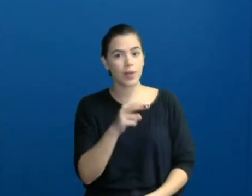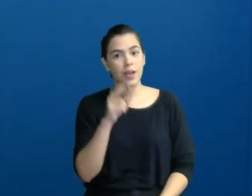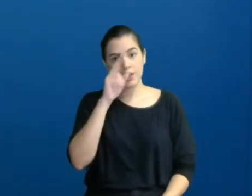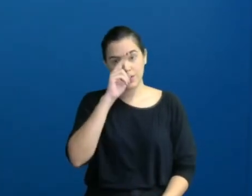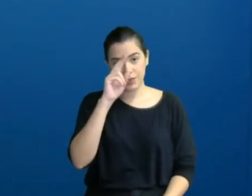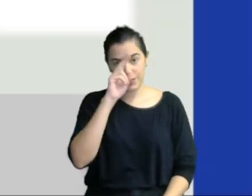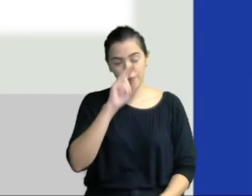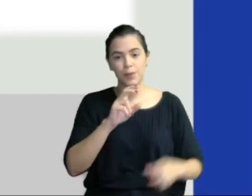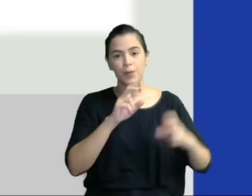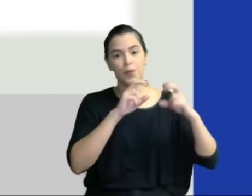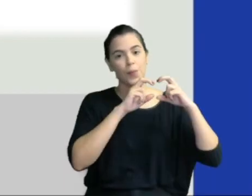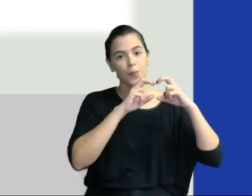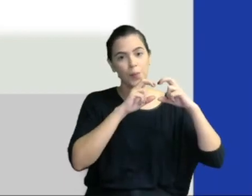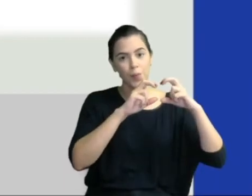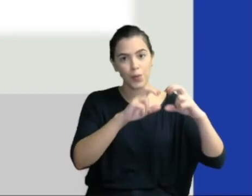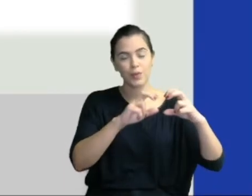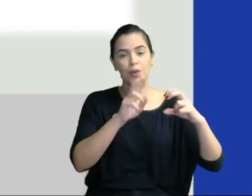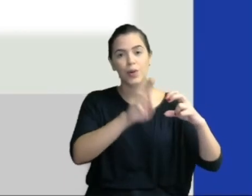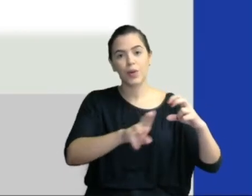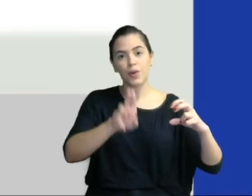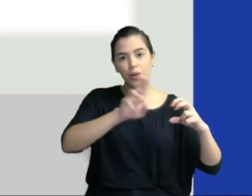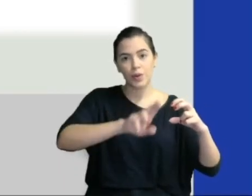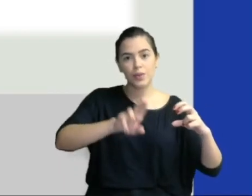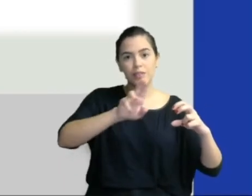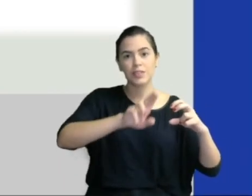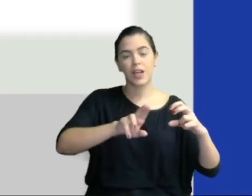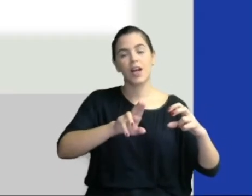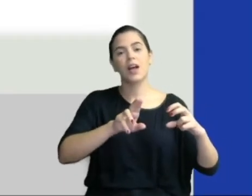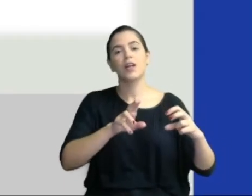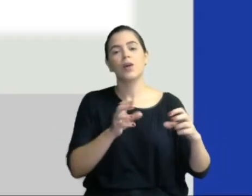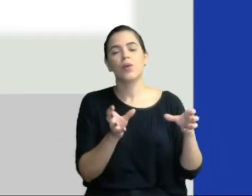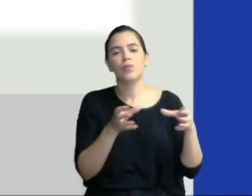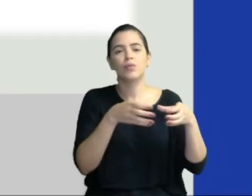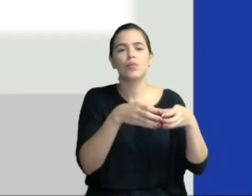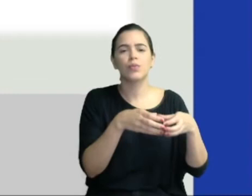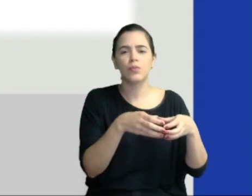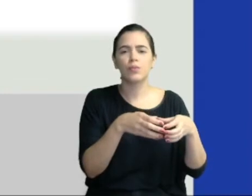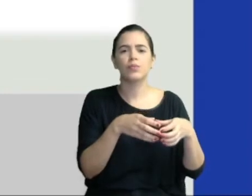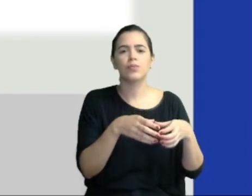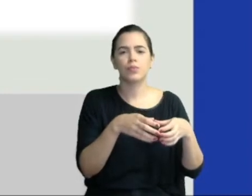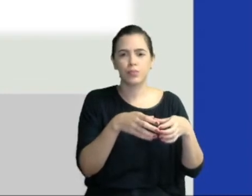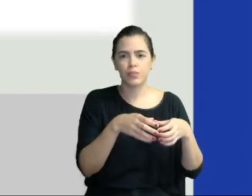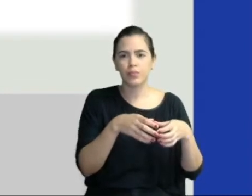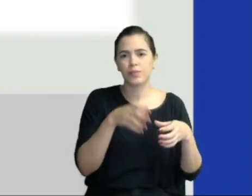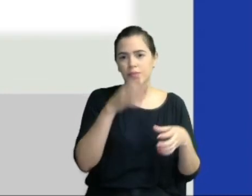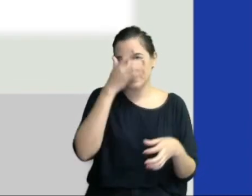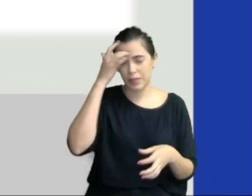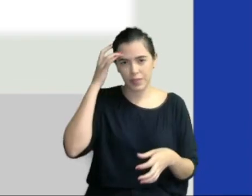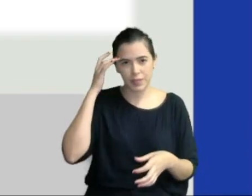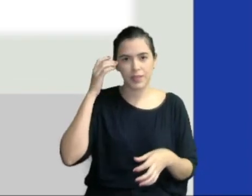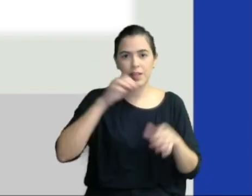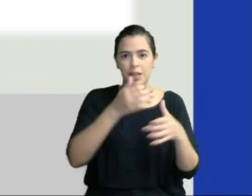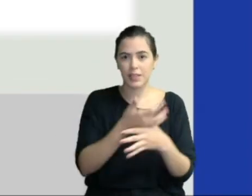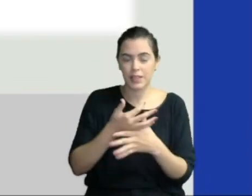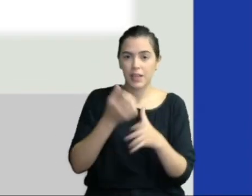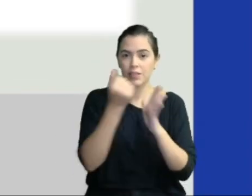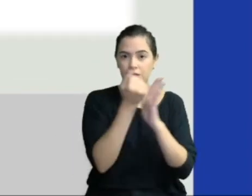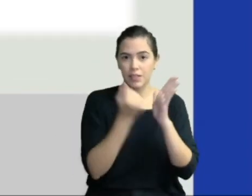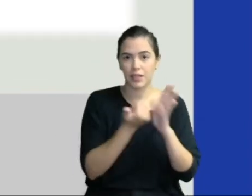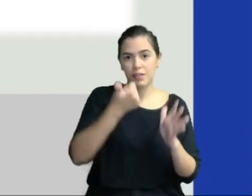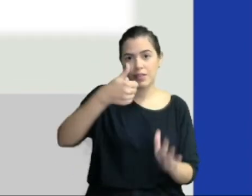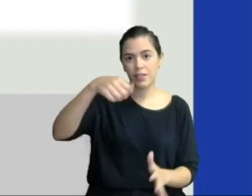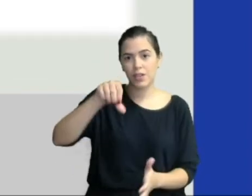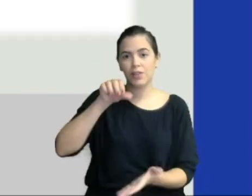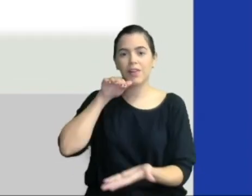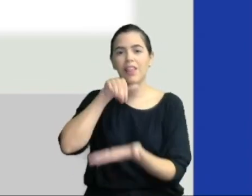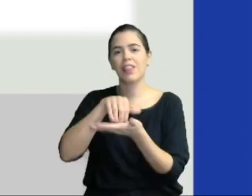ó. O bonde. O bonde foi utilizado como meio de transporte coletivo nas cidades brasileiras do século XIX até meados do